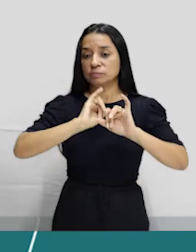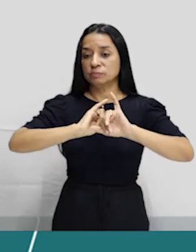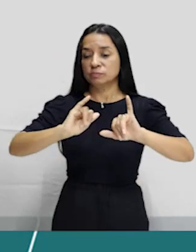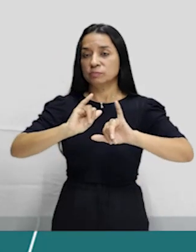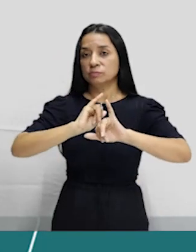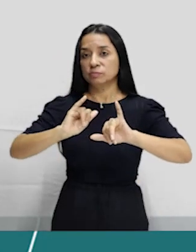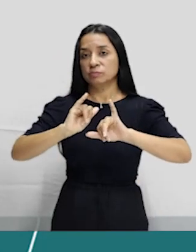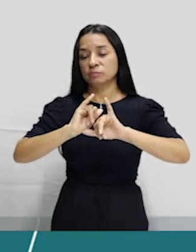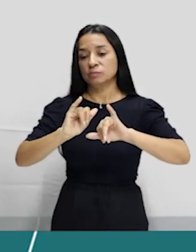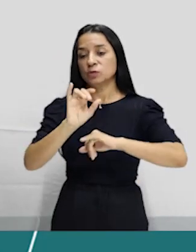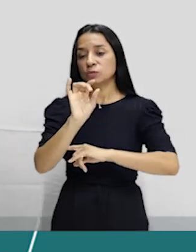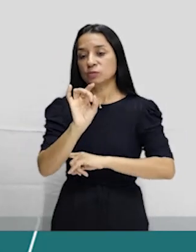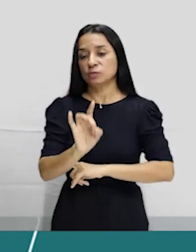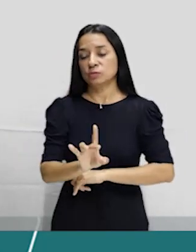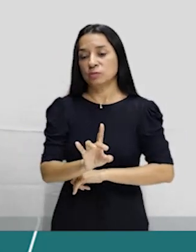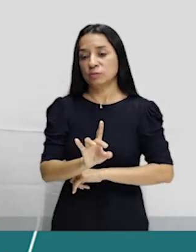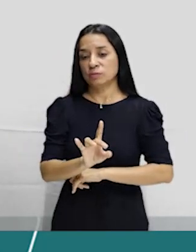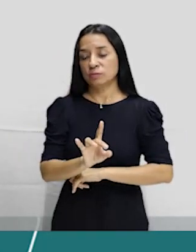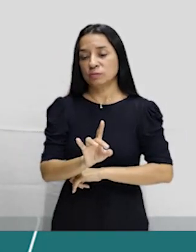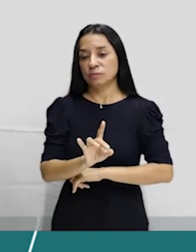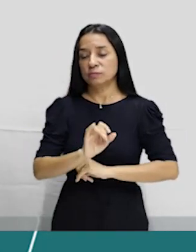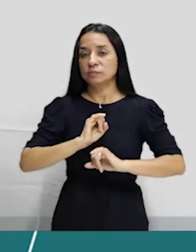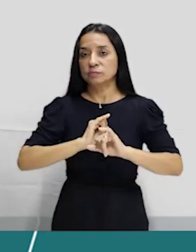propagou apenas a informação